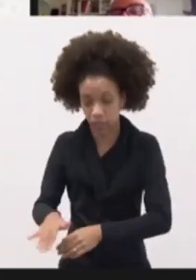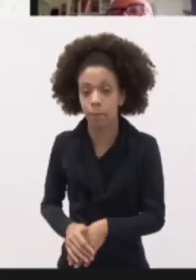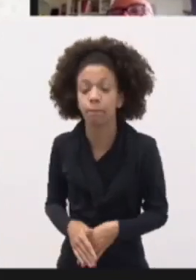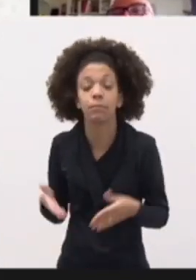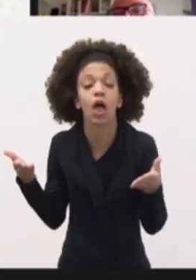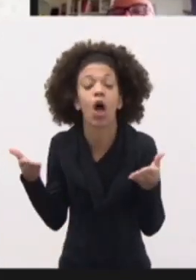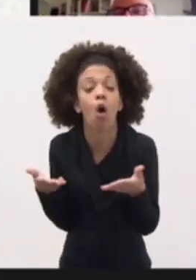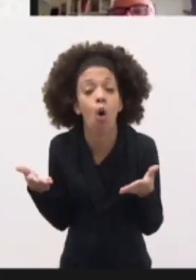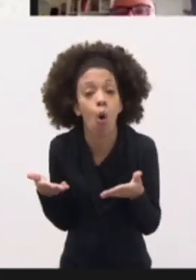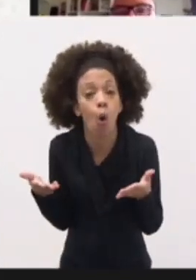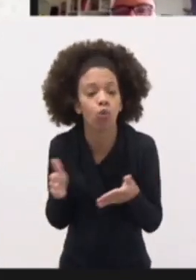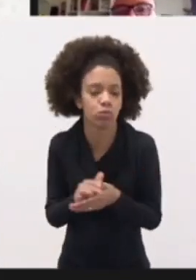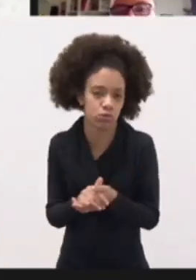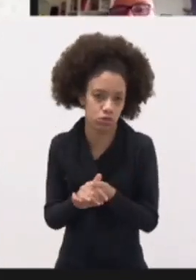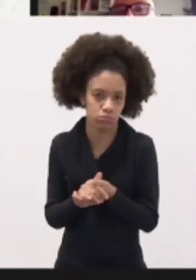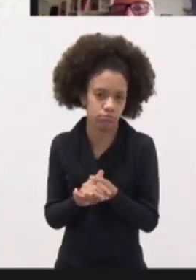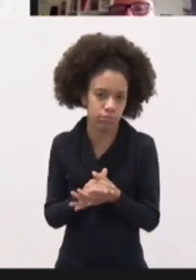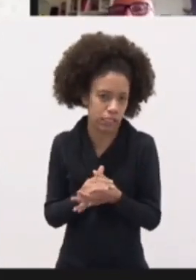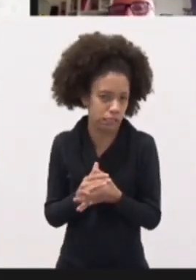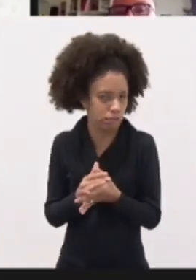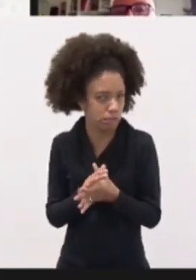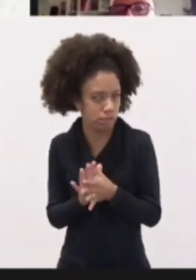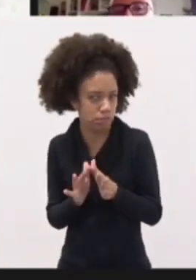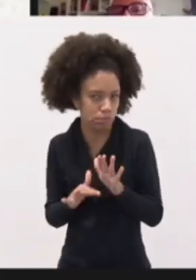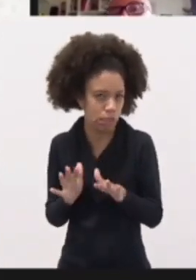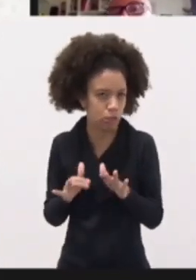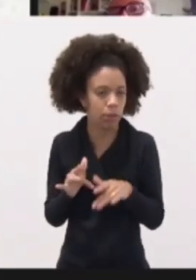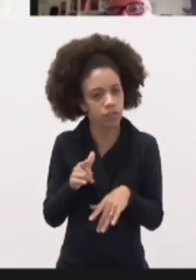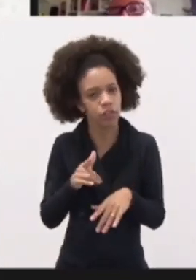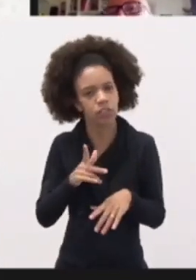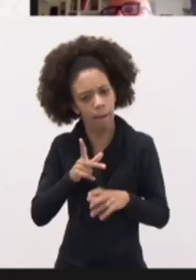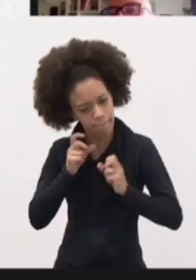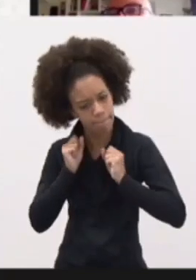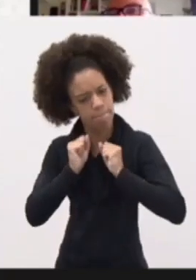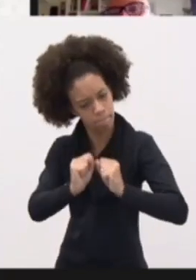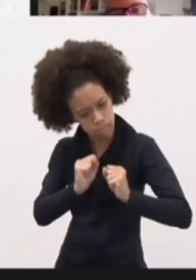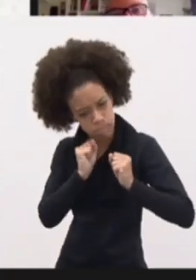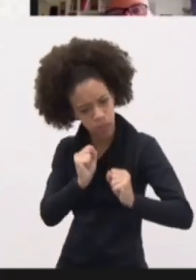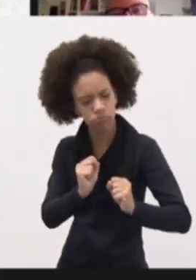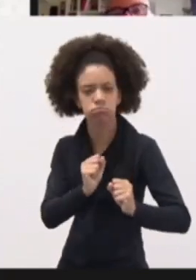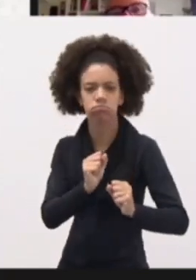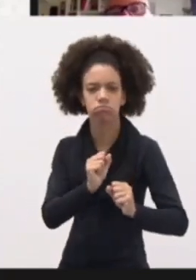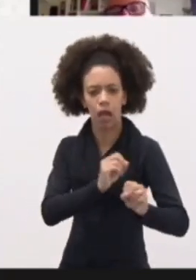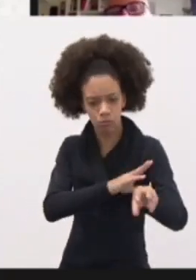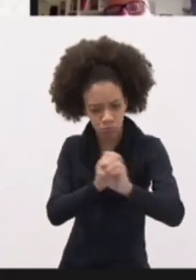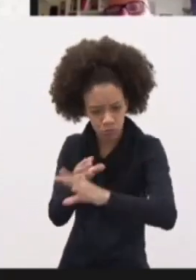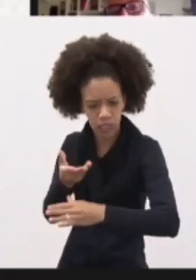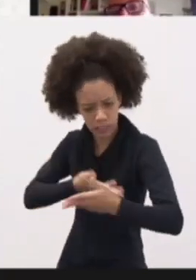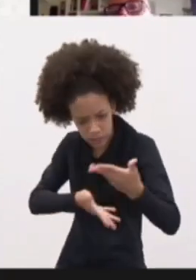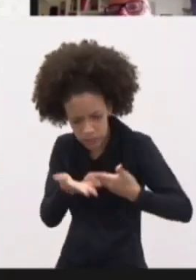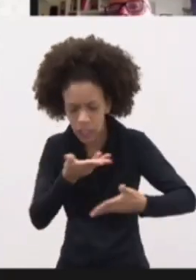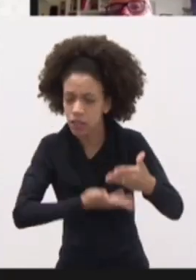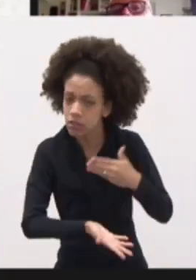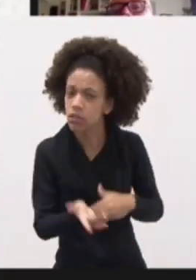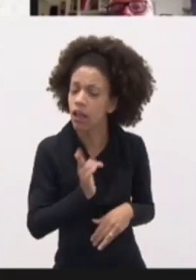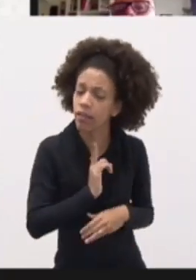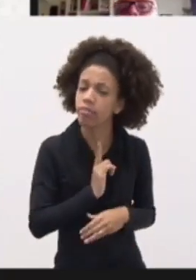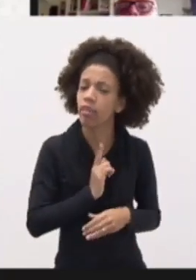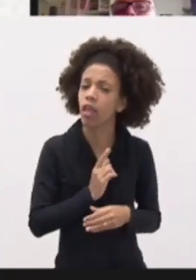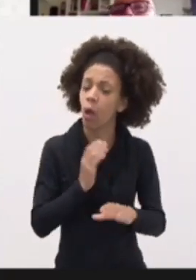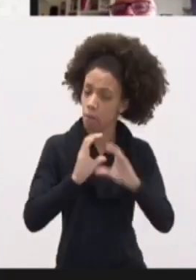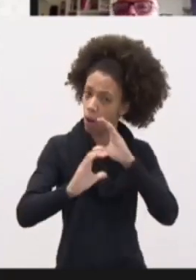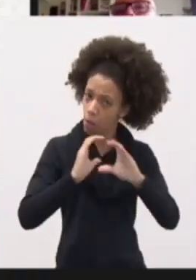de uma certa forma, você está empoderando esse aluno para que ele interaja com você, né? E que tenha uma